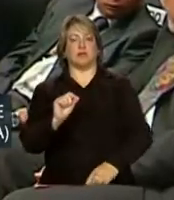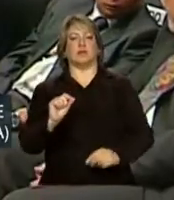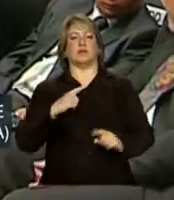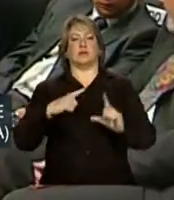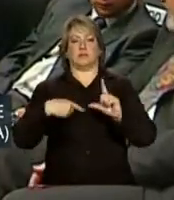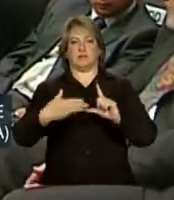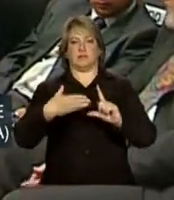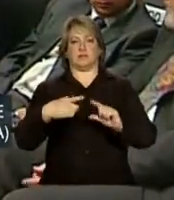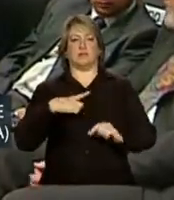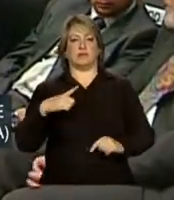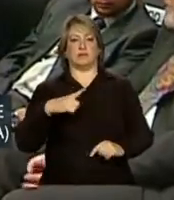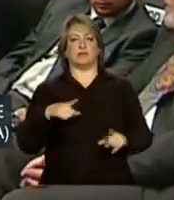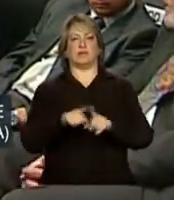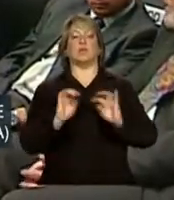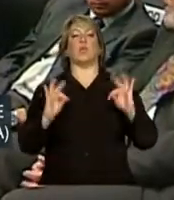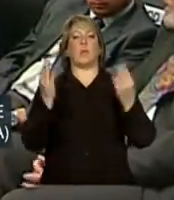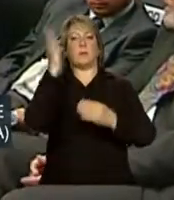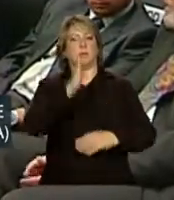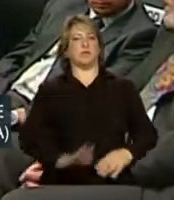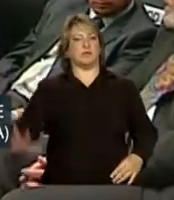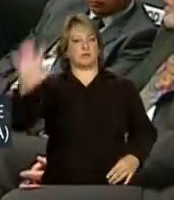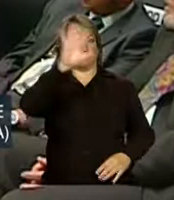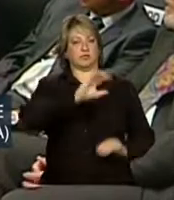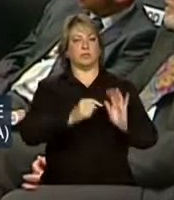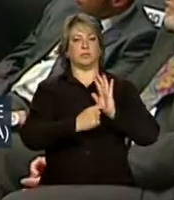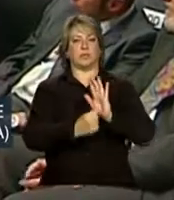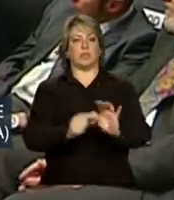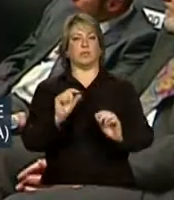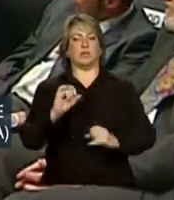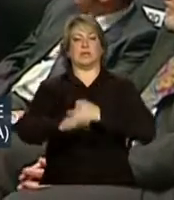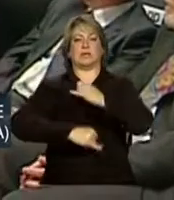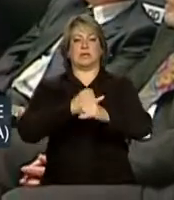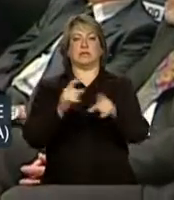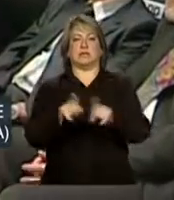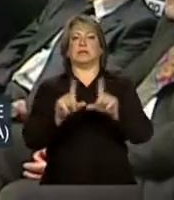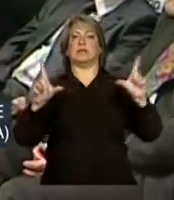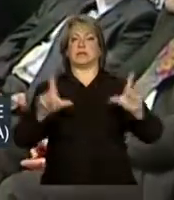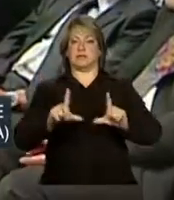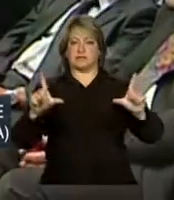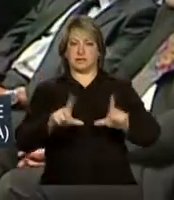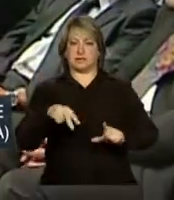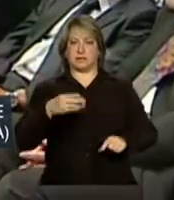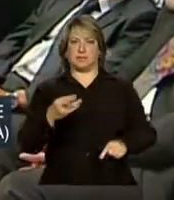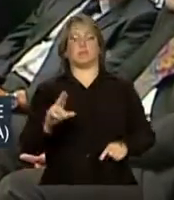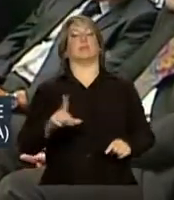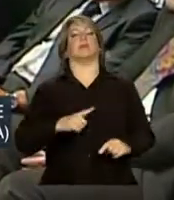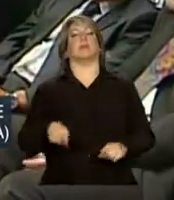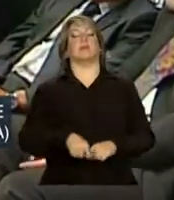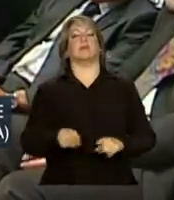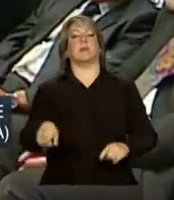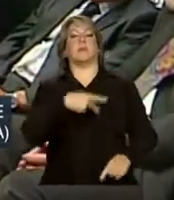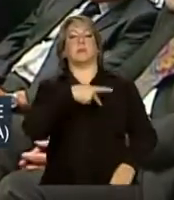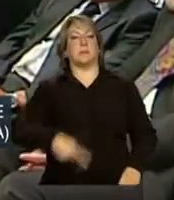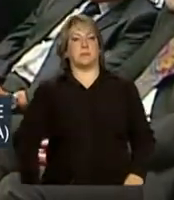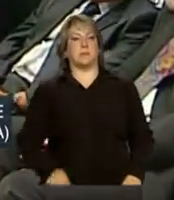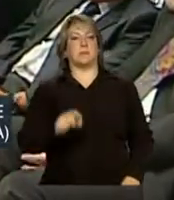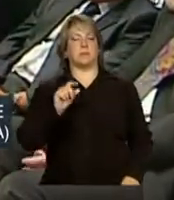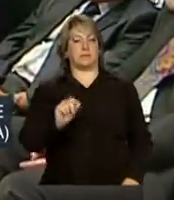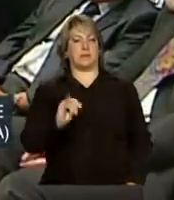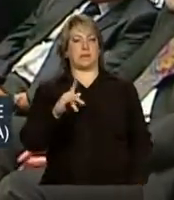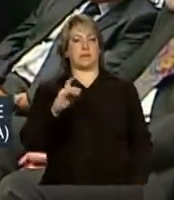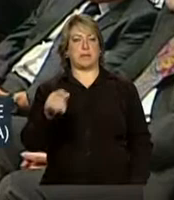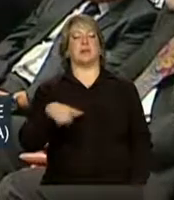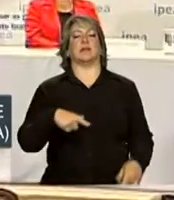videoconferência e em todo o Brasil na transmissão pela internet e pela TV. O presidente do IPEA receberá neste